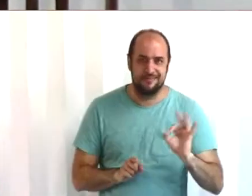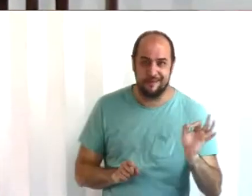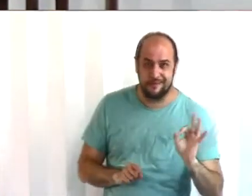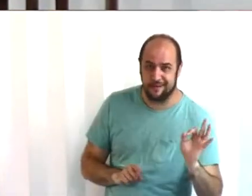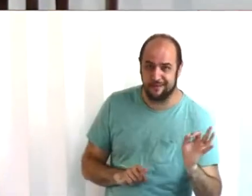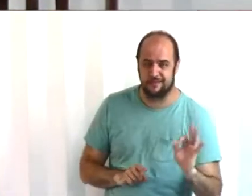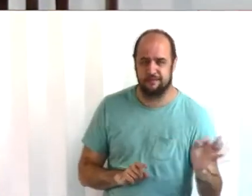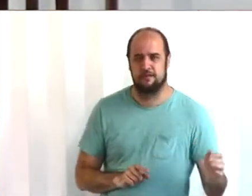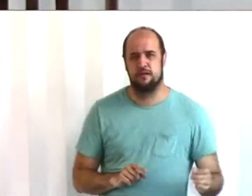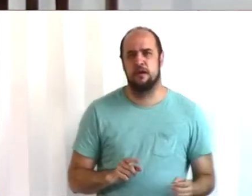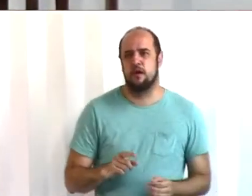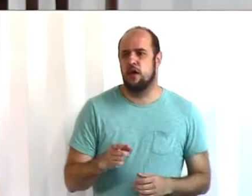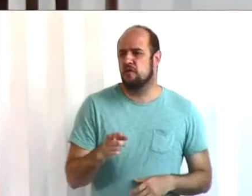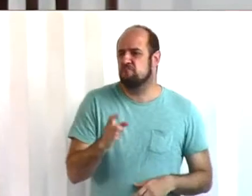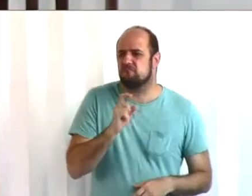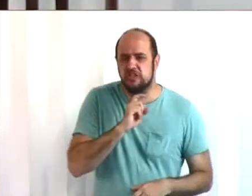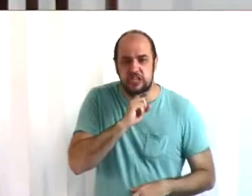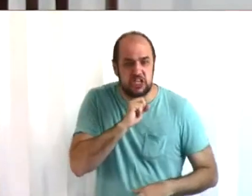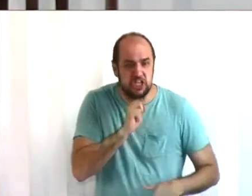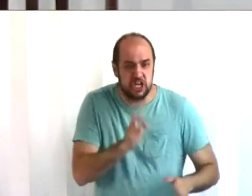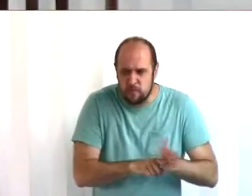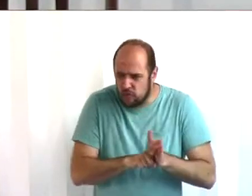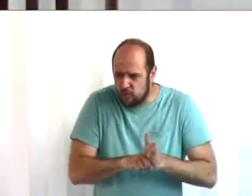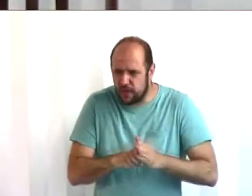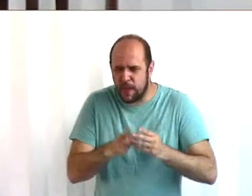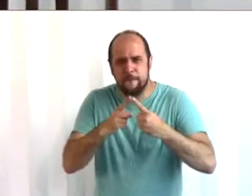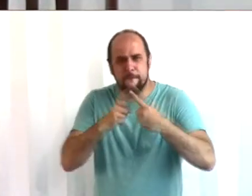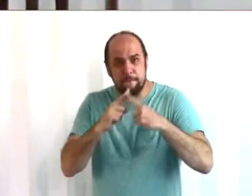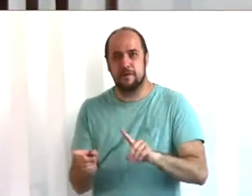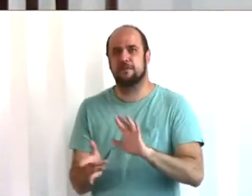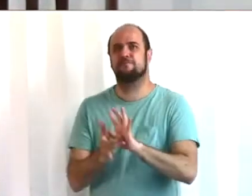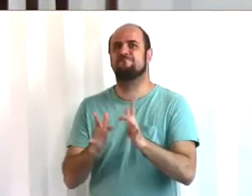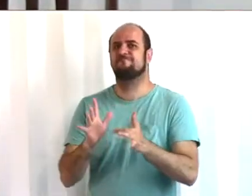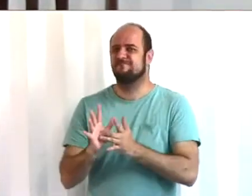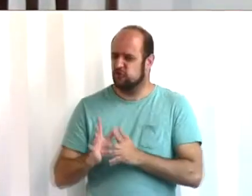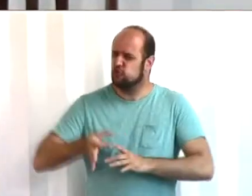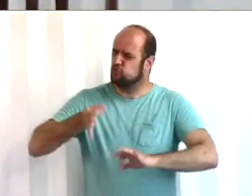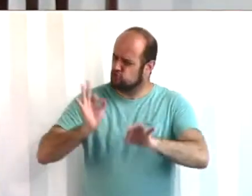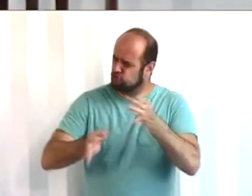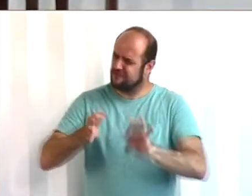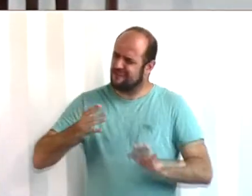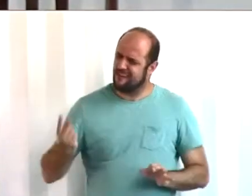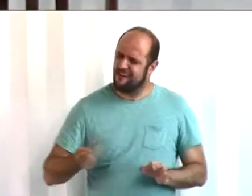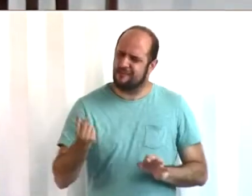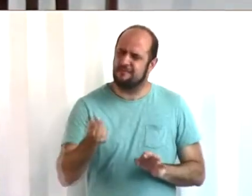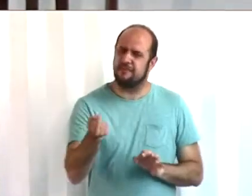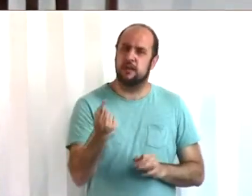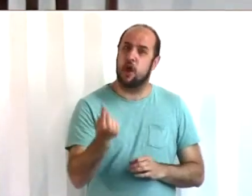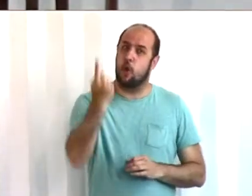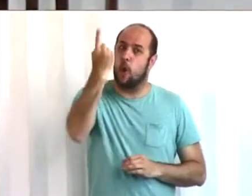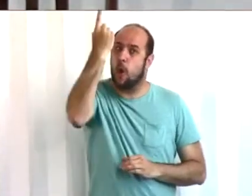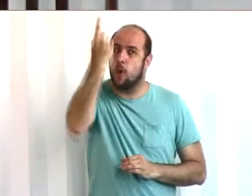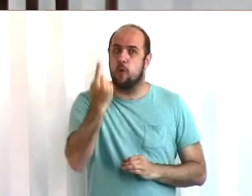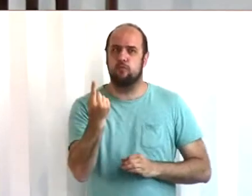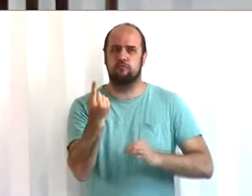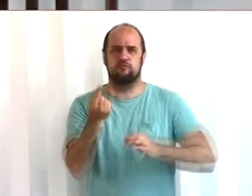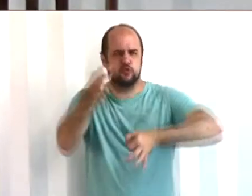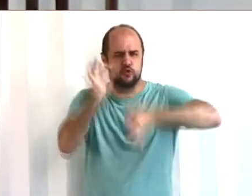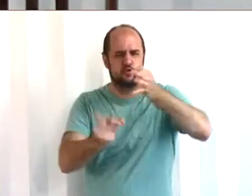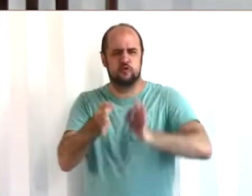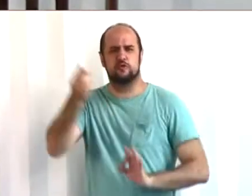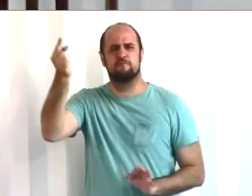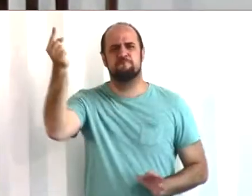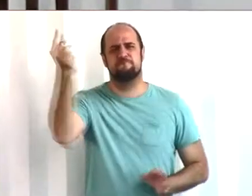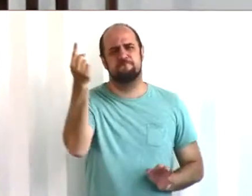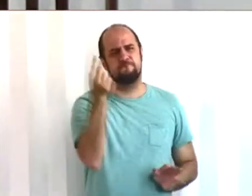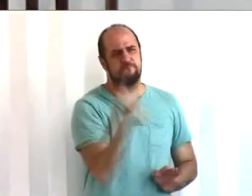incluir, o não procurado por nós foi tornado justo na eternidade, para que um justo viesse e